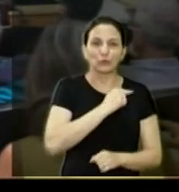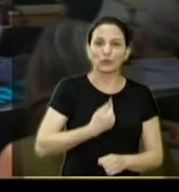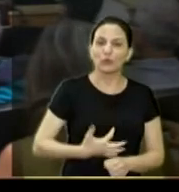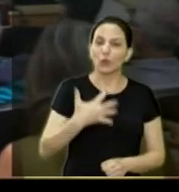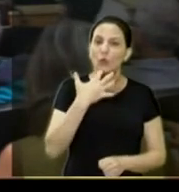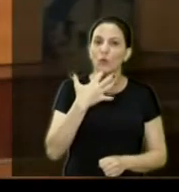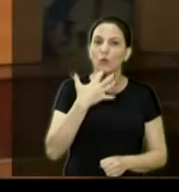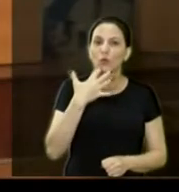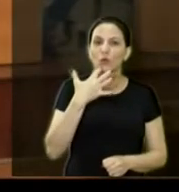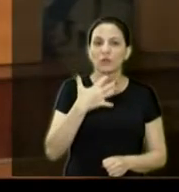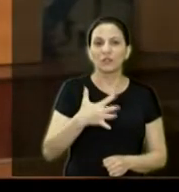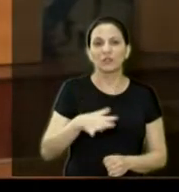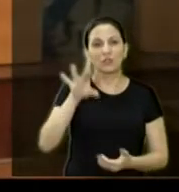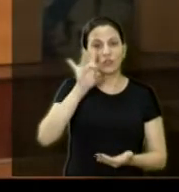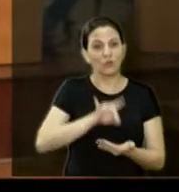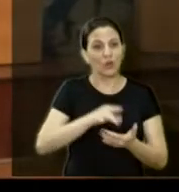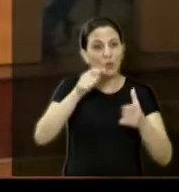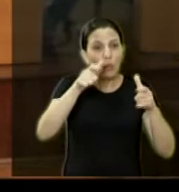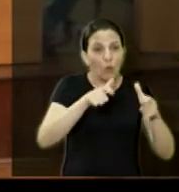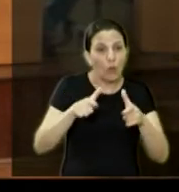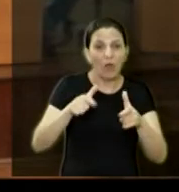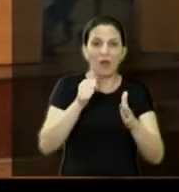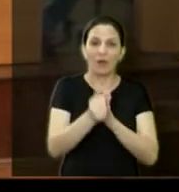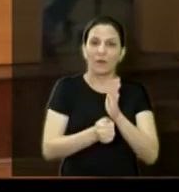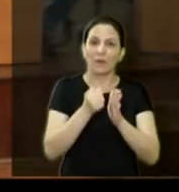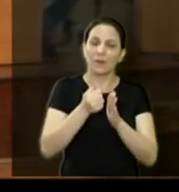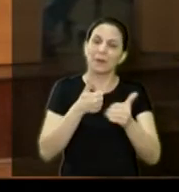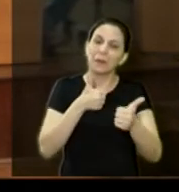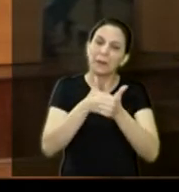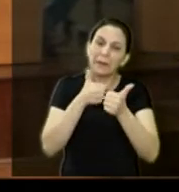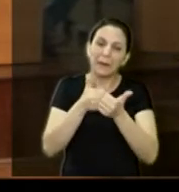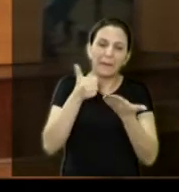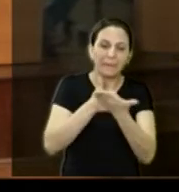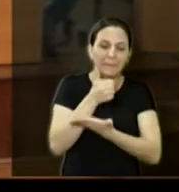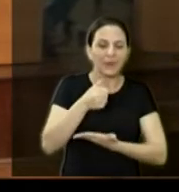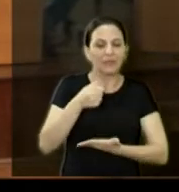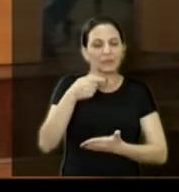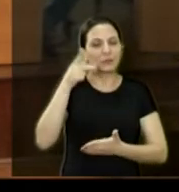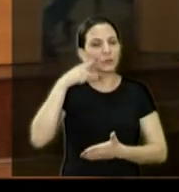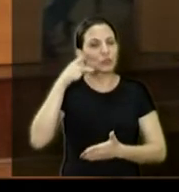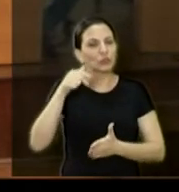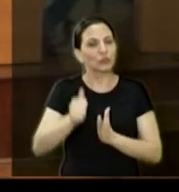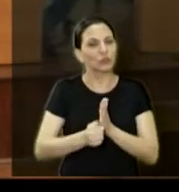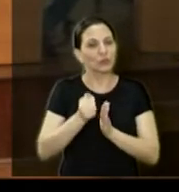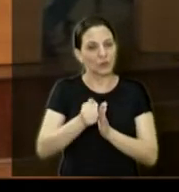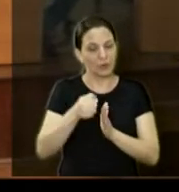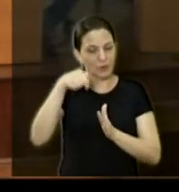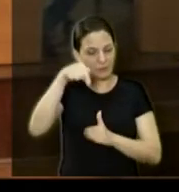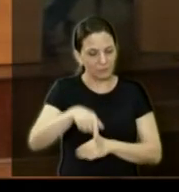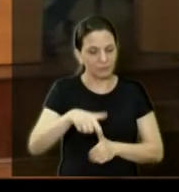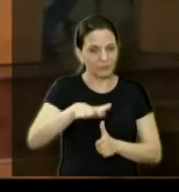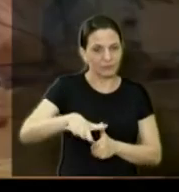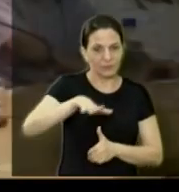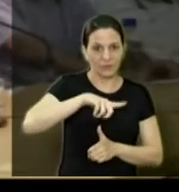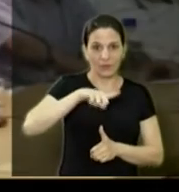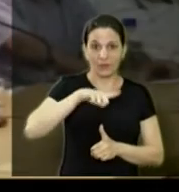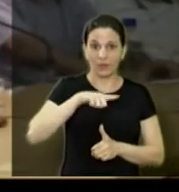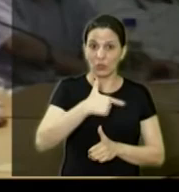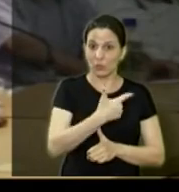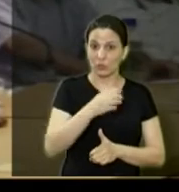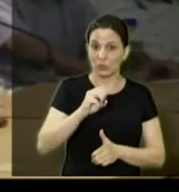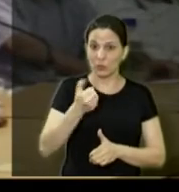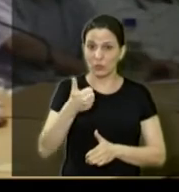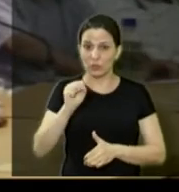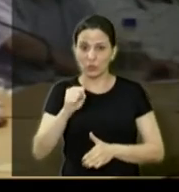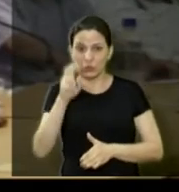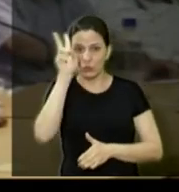de conhecer a realidade local e aproximar-se da base do partido na região. Citando as eleições de 2018 como a